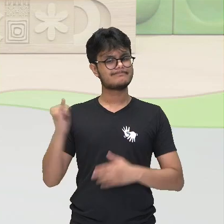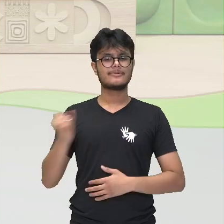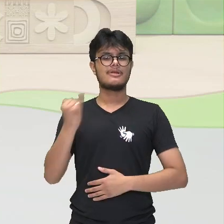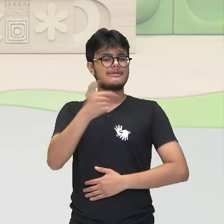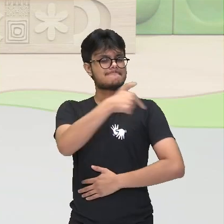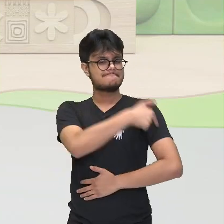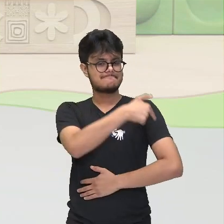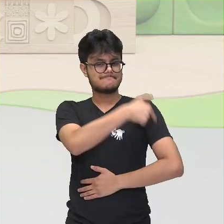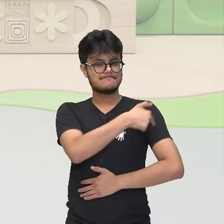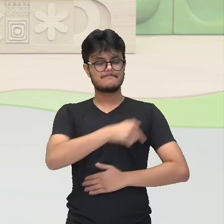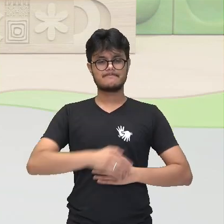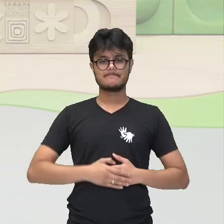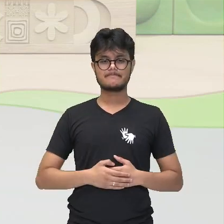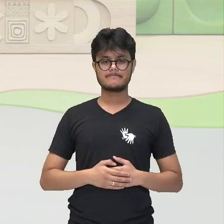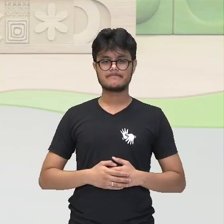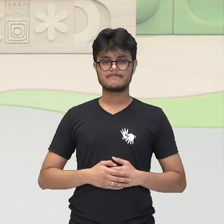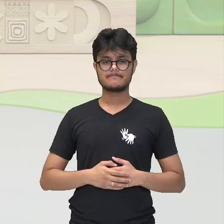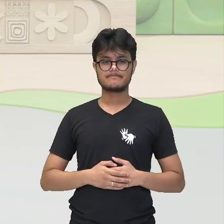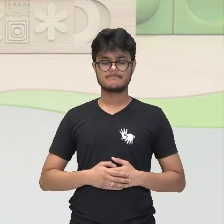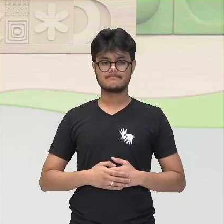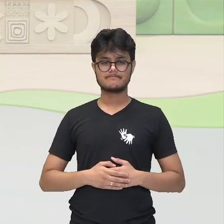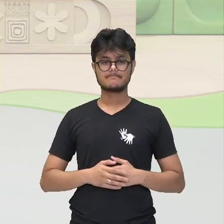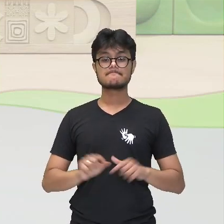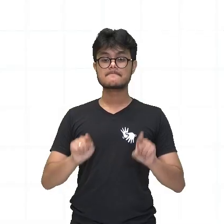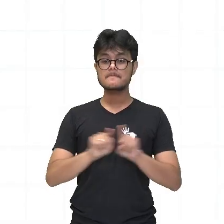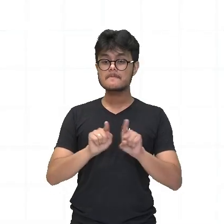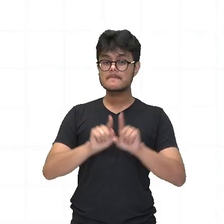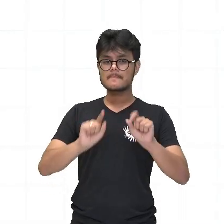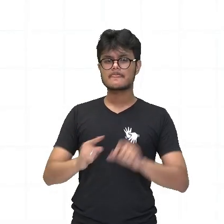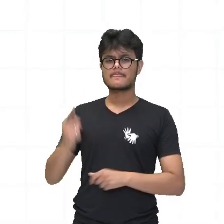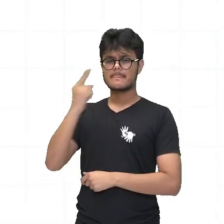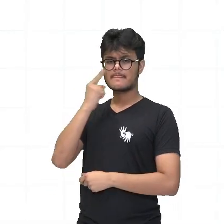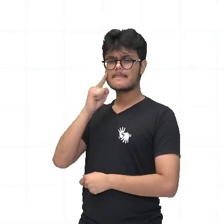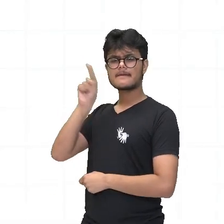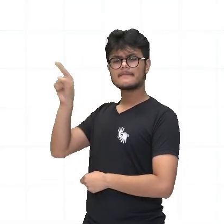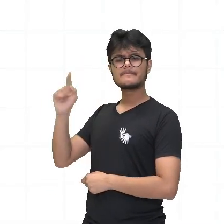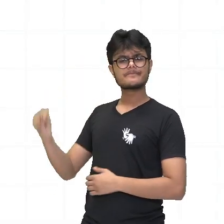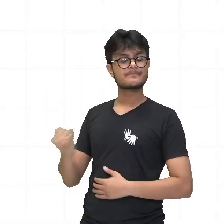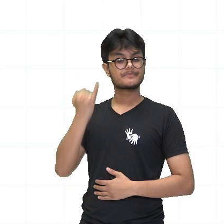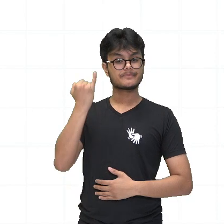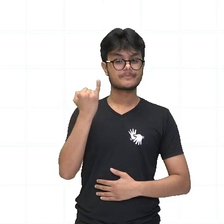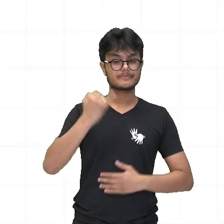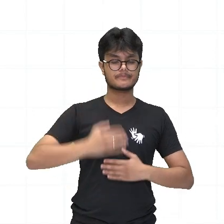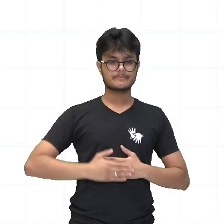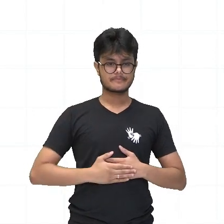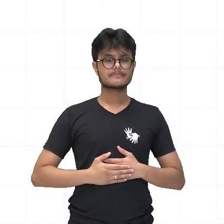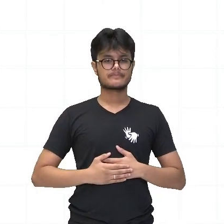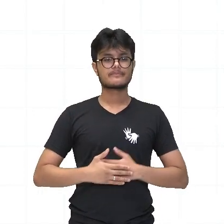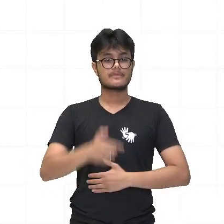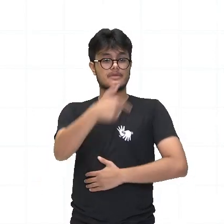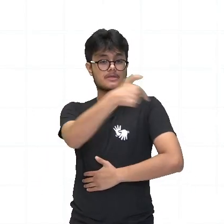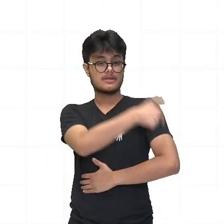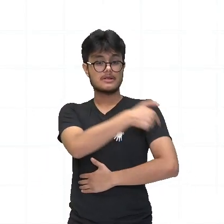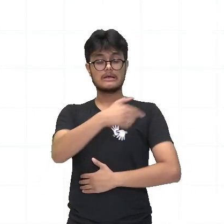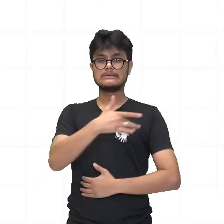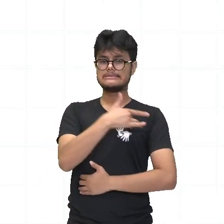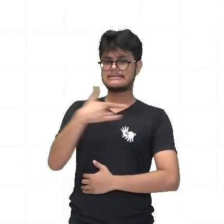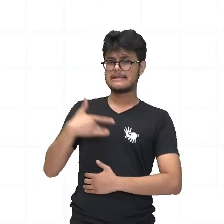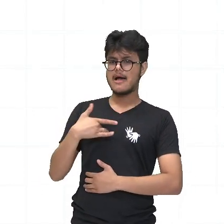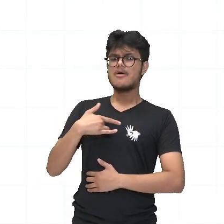importante a vacinação. Vamos observar ali que a importância da vacinação, né, além desses